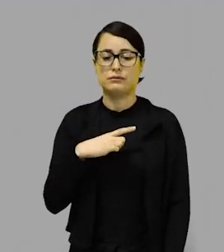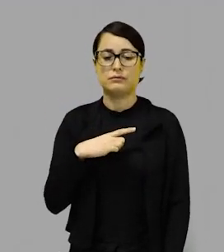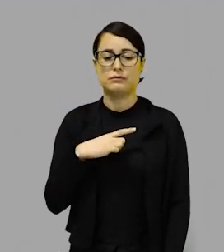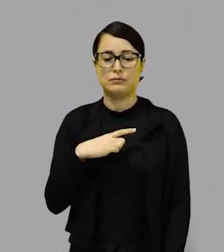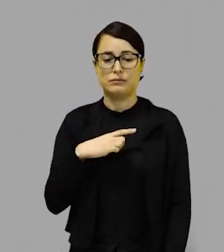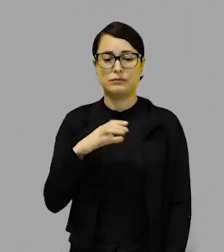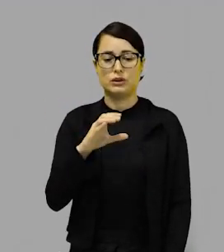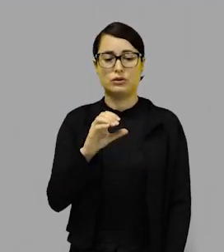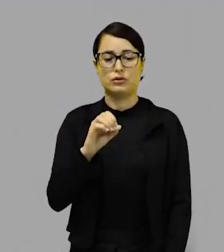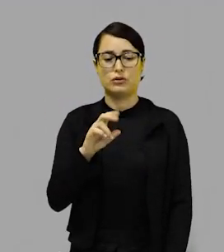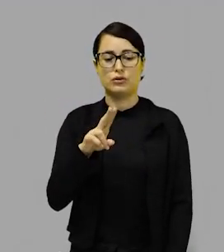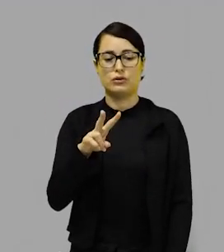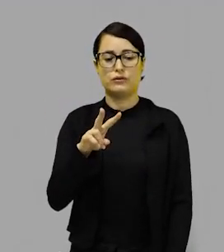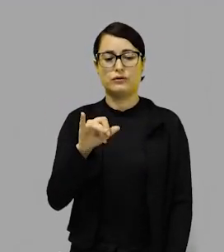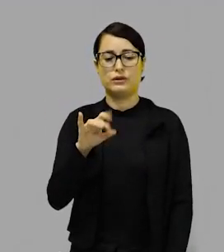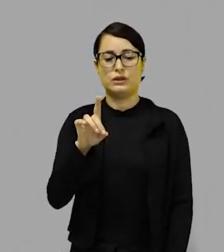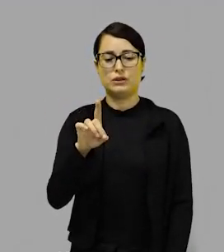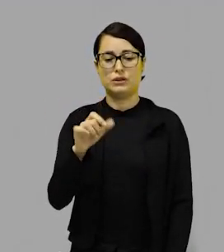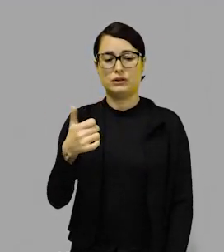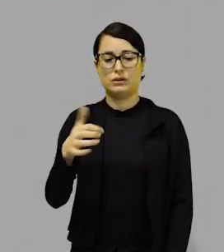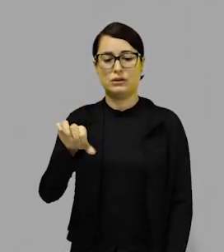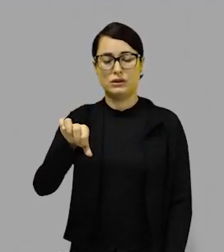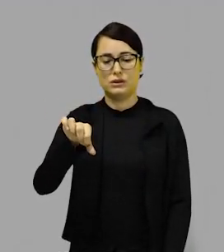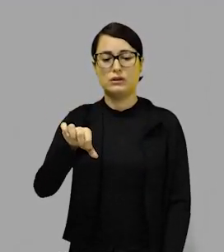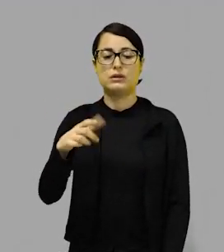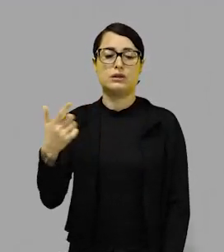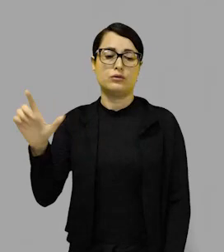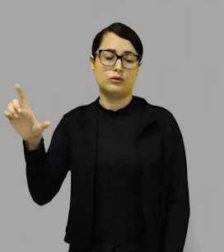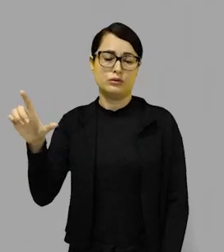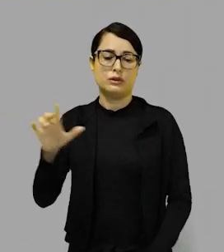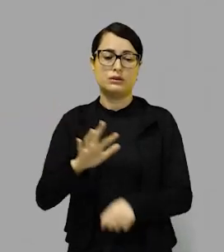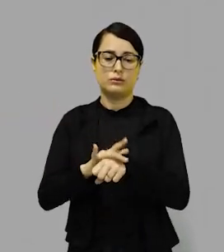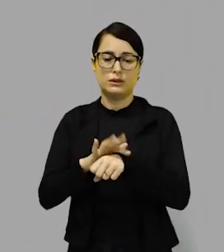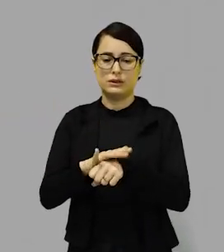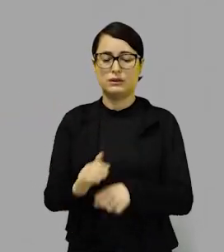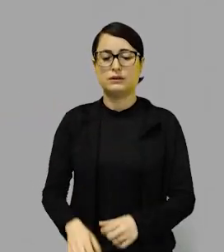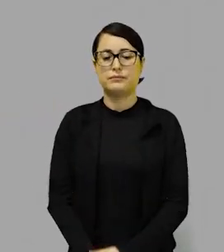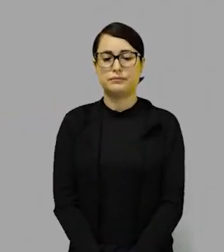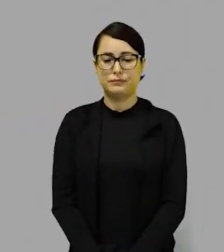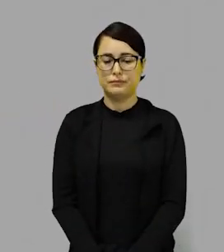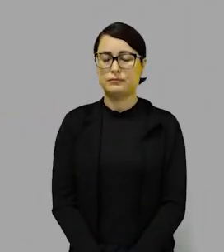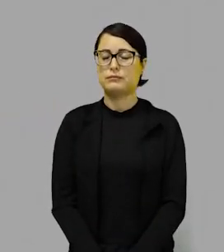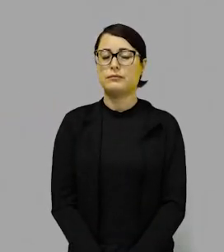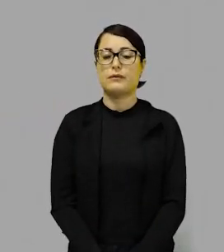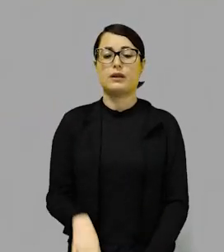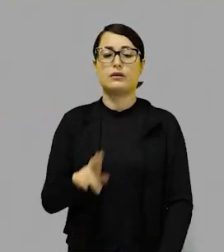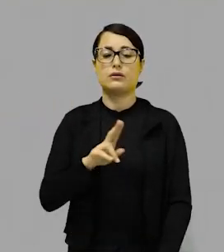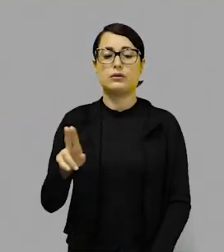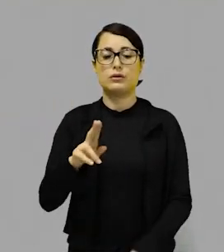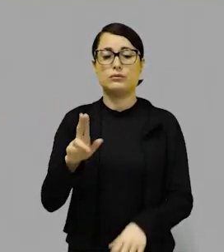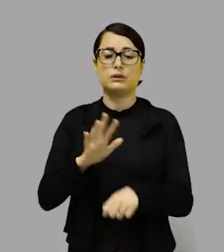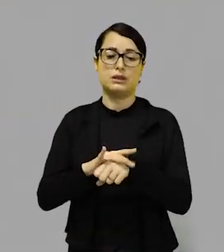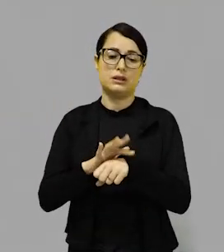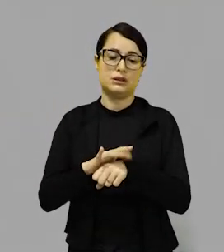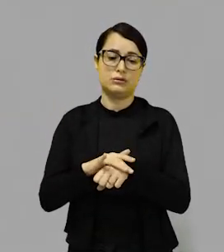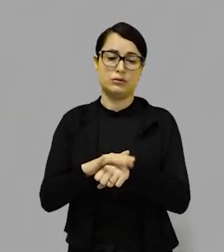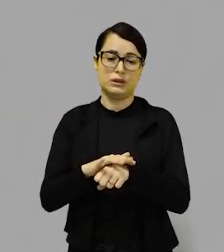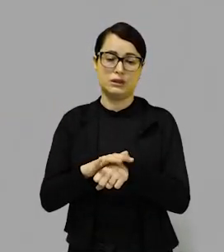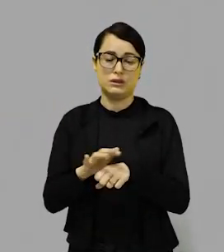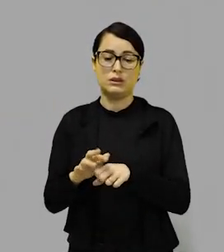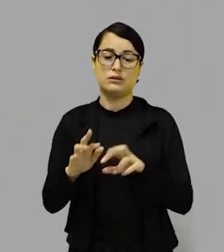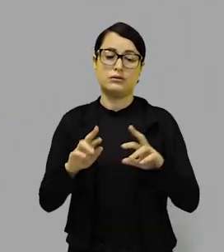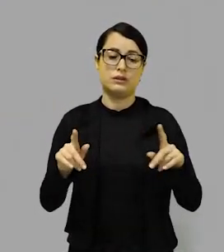chamada Covid-19, nós temos outras doenças. Veja bem, o nome da doença não é o nome do